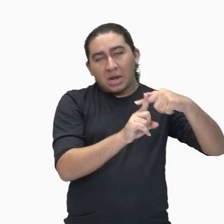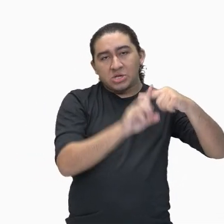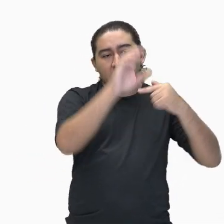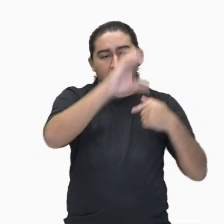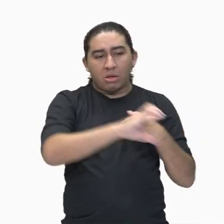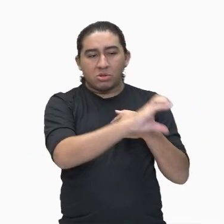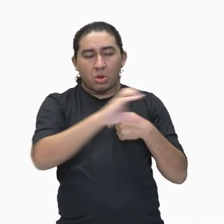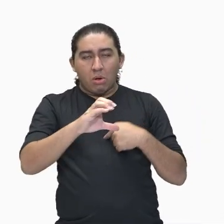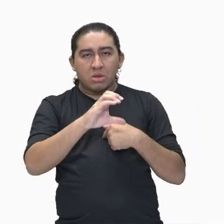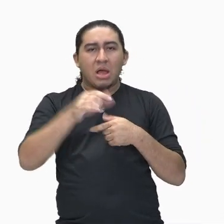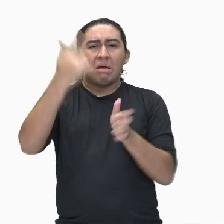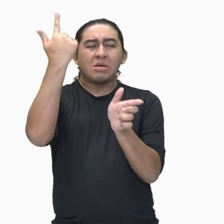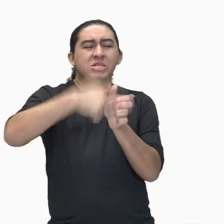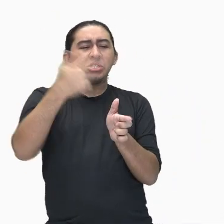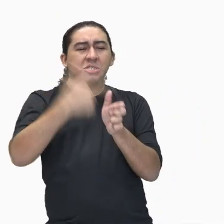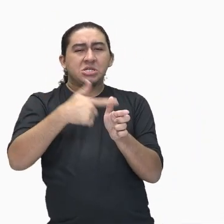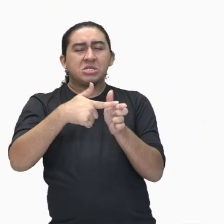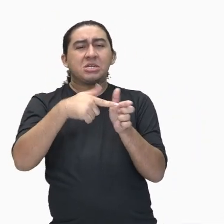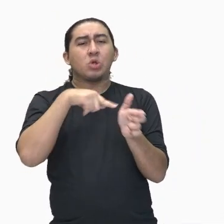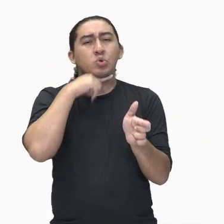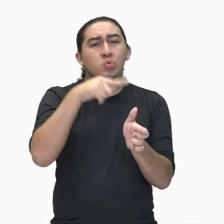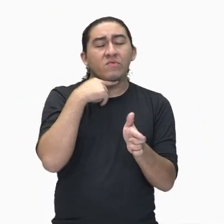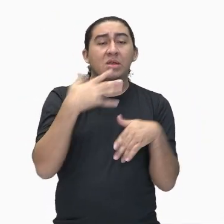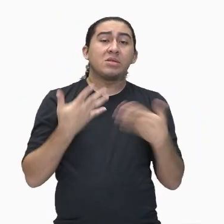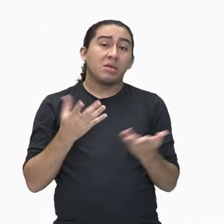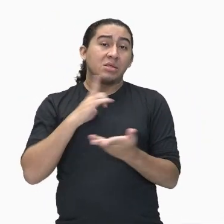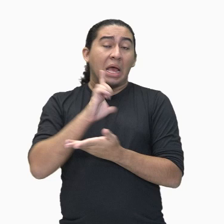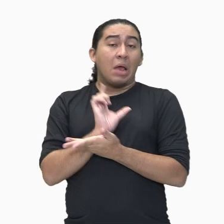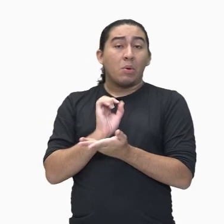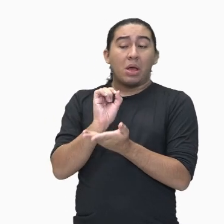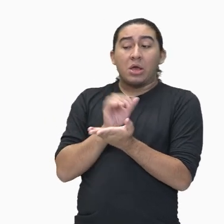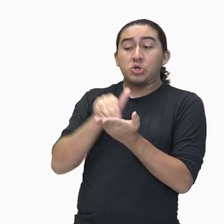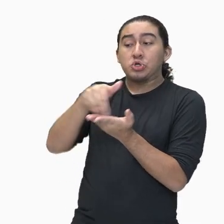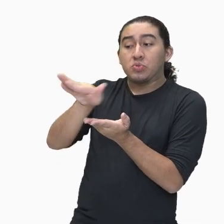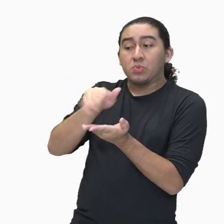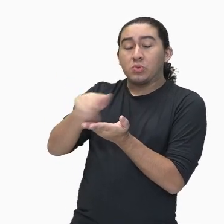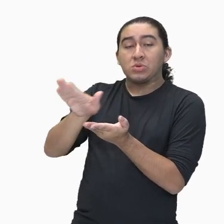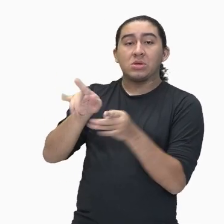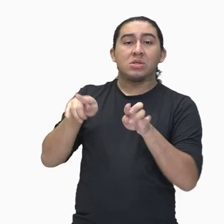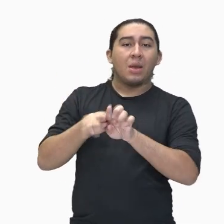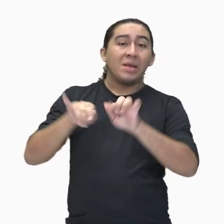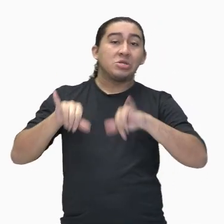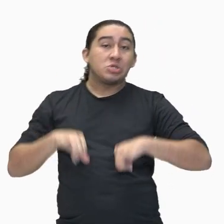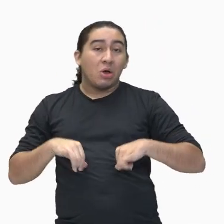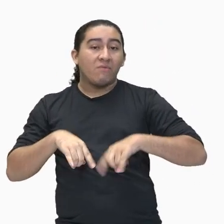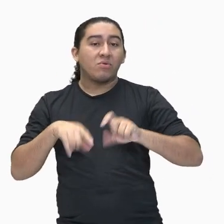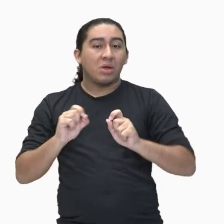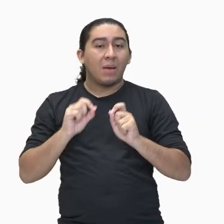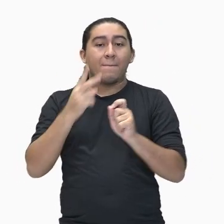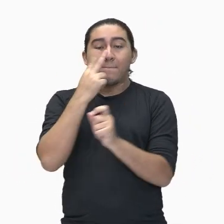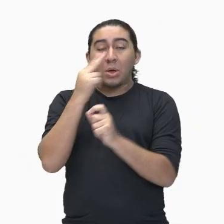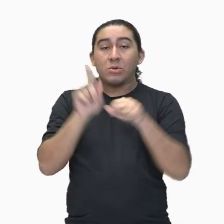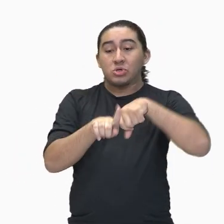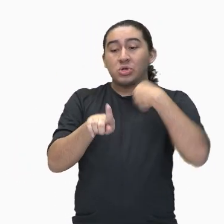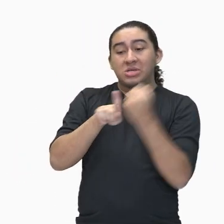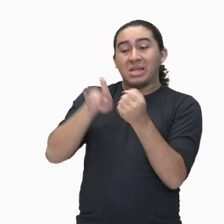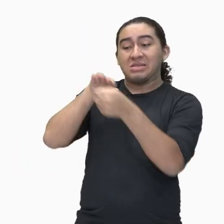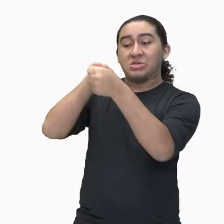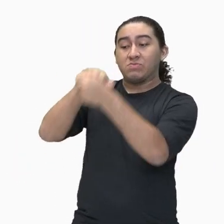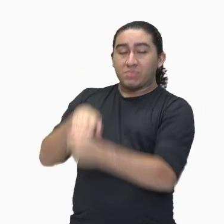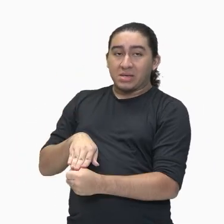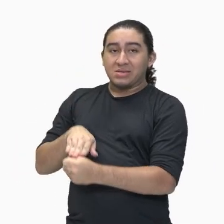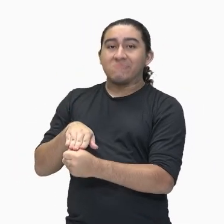esses dogmas eram excomungados, além de sofrerem alijamento da sociedade, que quer